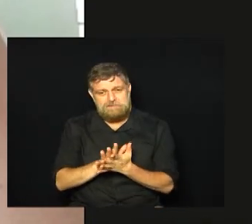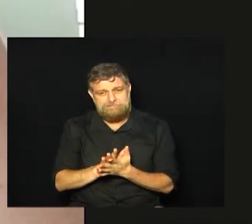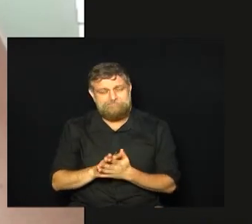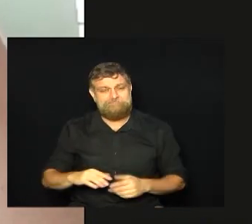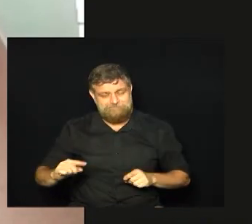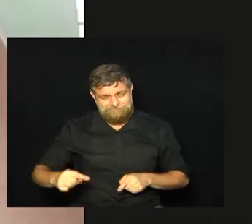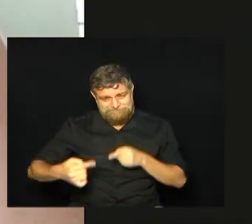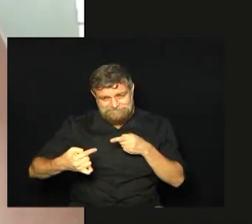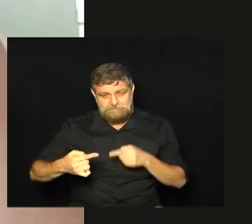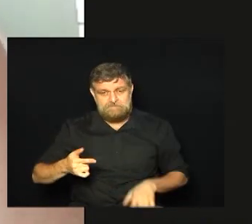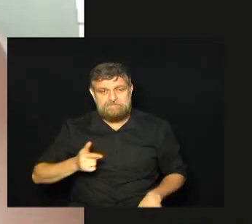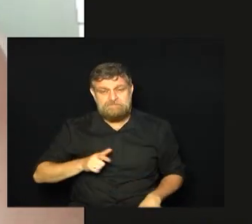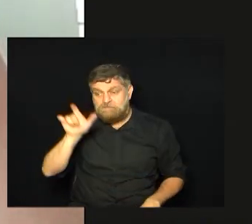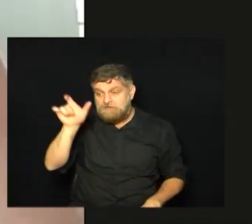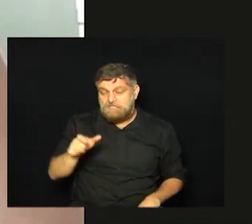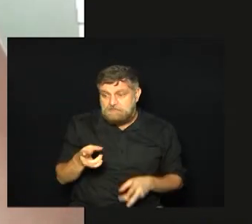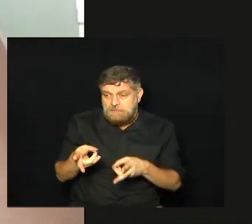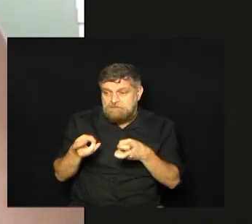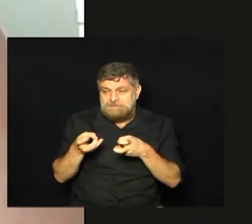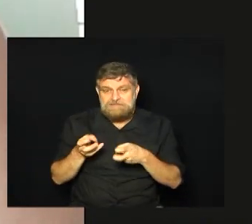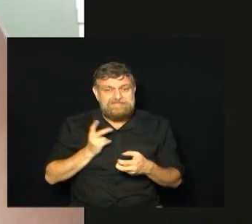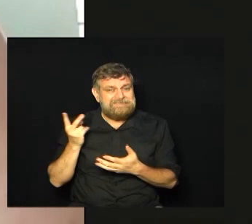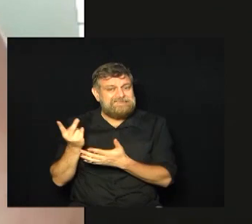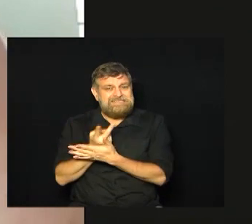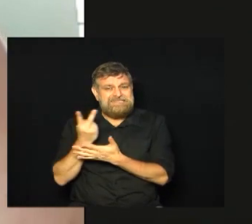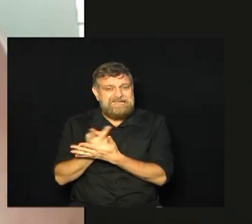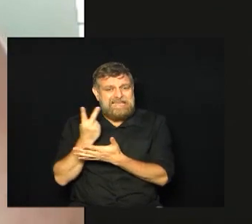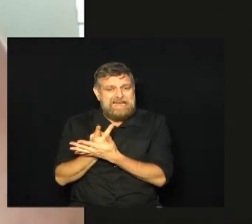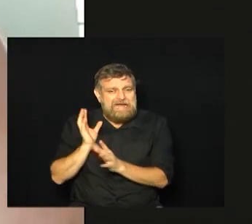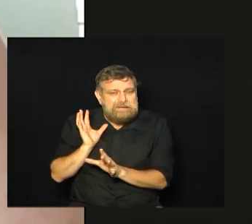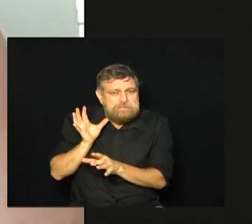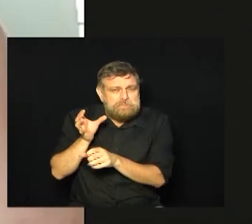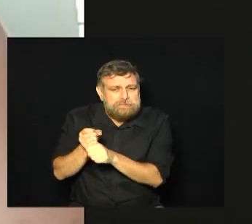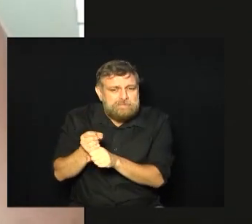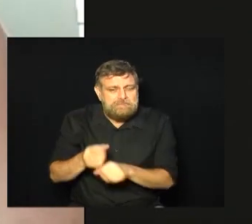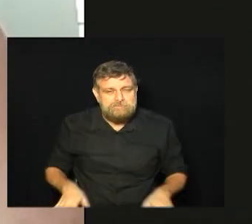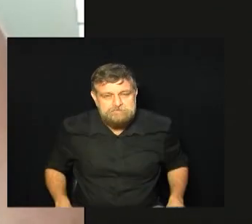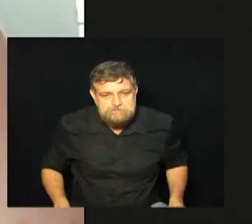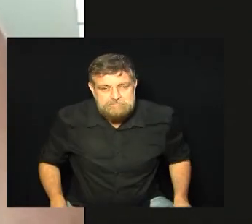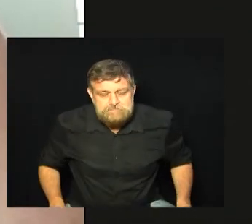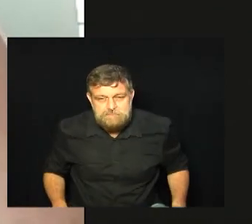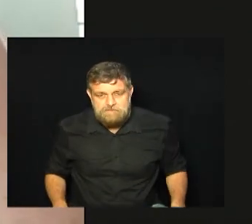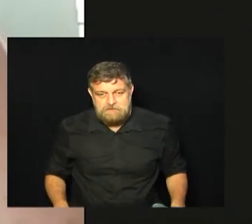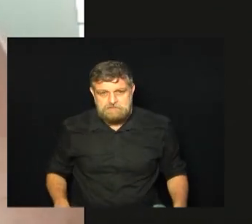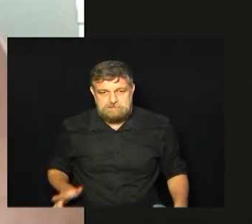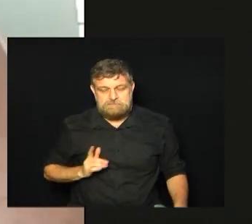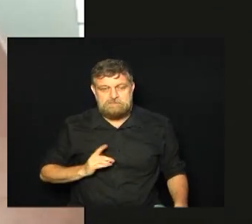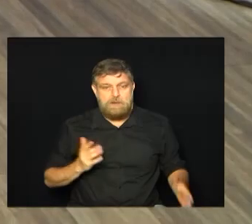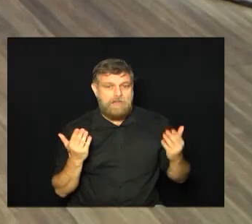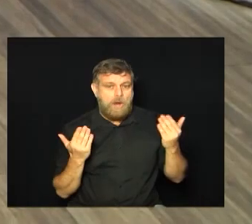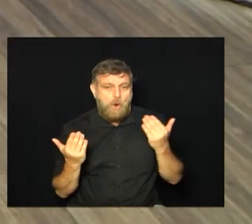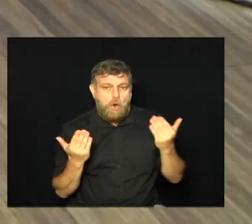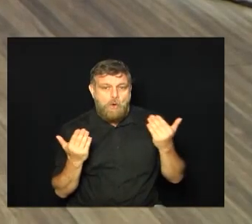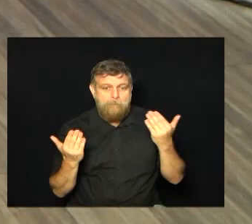Que, de repente, ela se dá conta de que está tudo errado. Uhum. Então, essa é uma analogia que